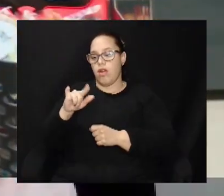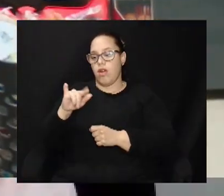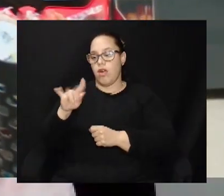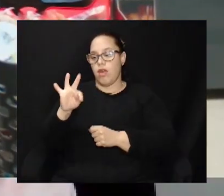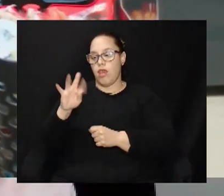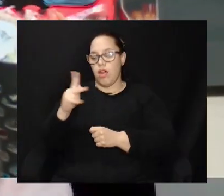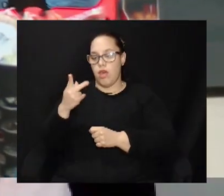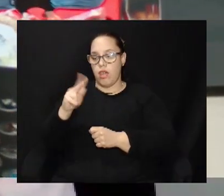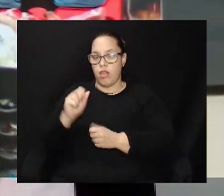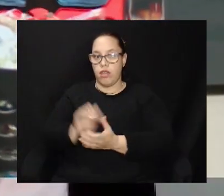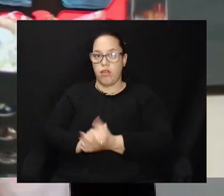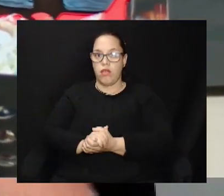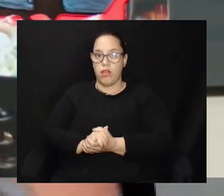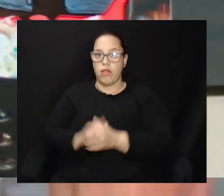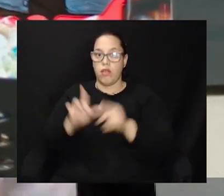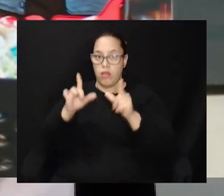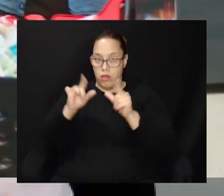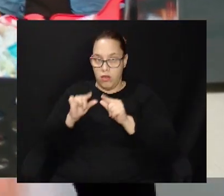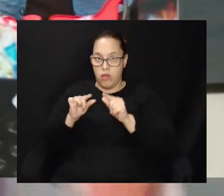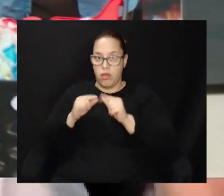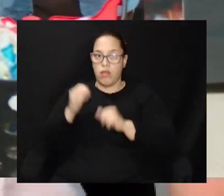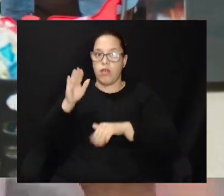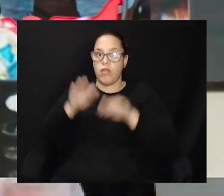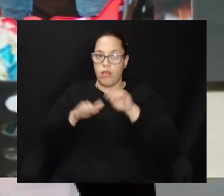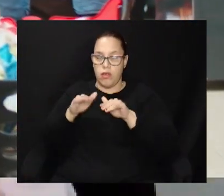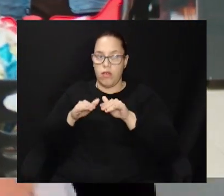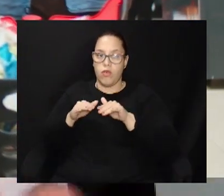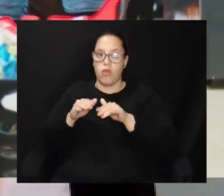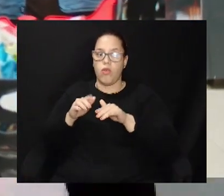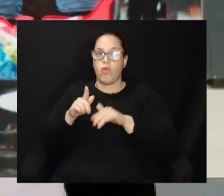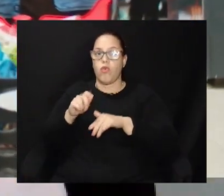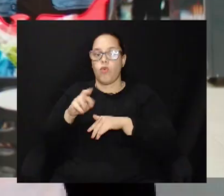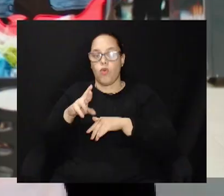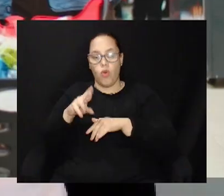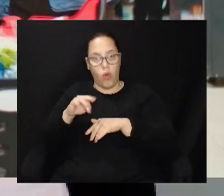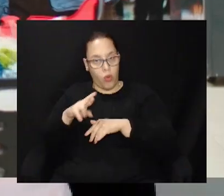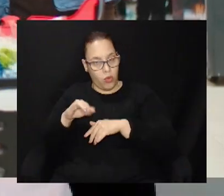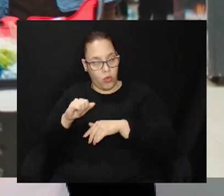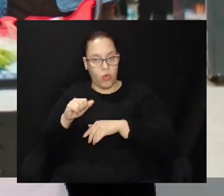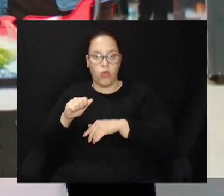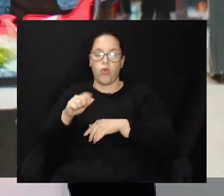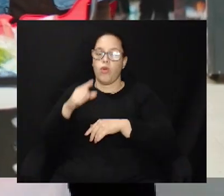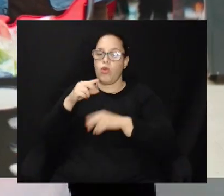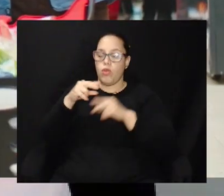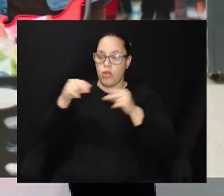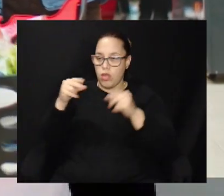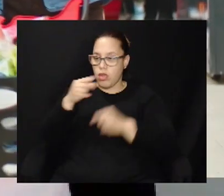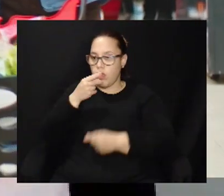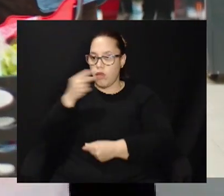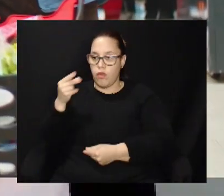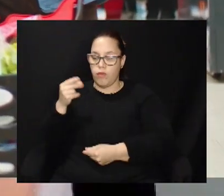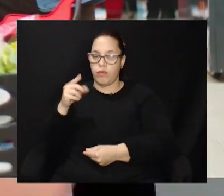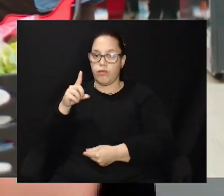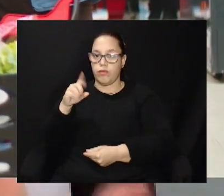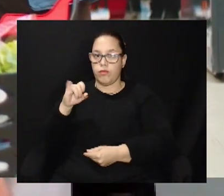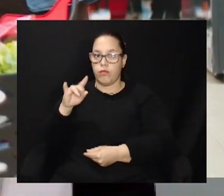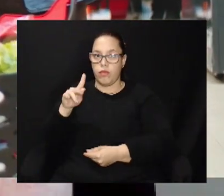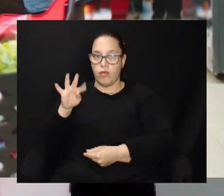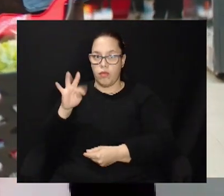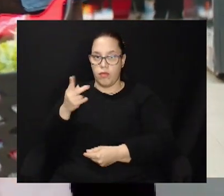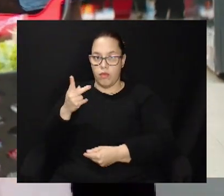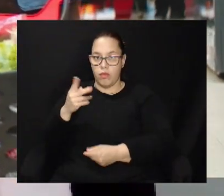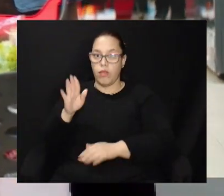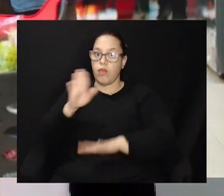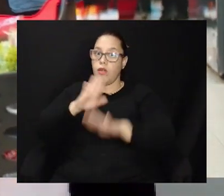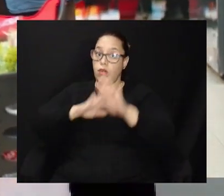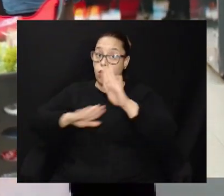que ele é reduzido em alguma questão, seja de gordura ou seja de sódio, então gosto dos lights. Os diets, eu sempre tenho muito cuidado para